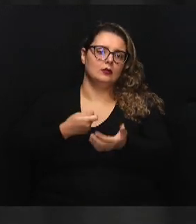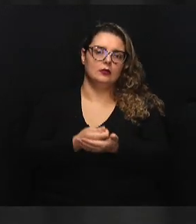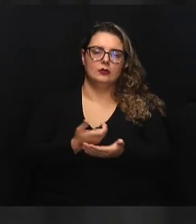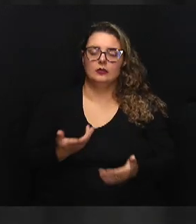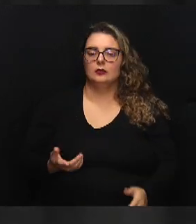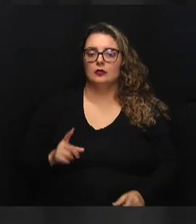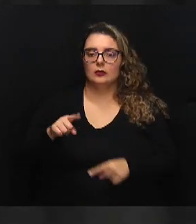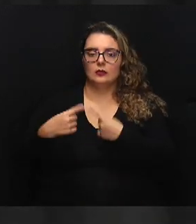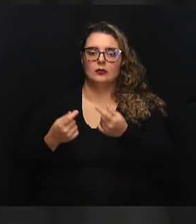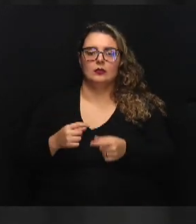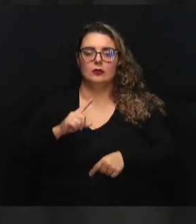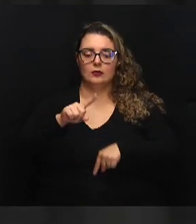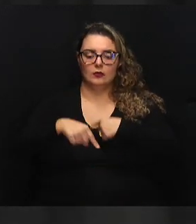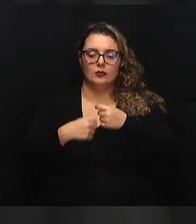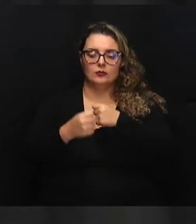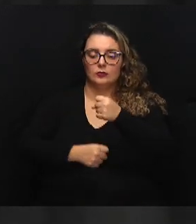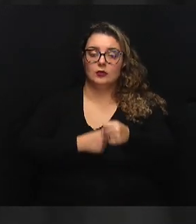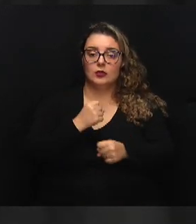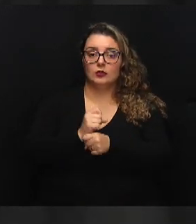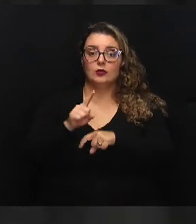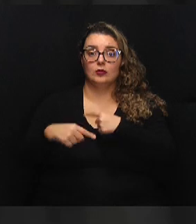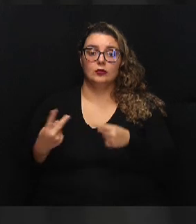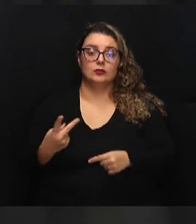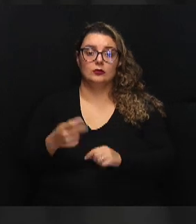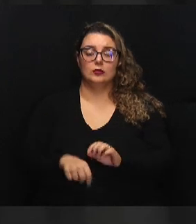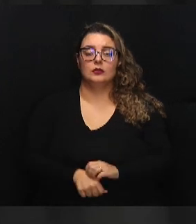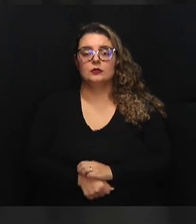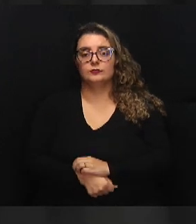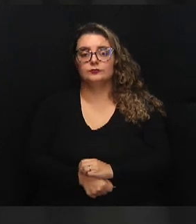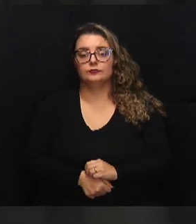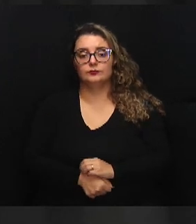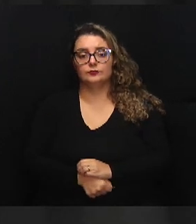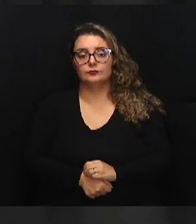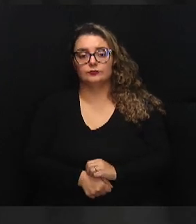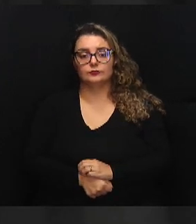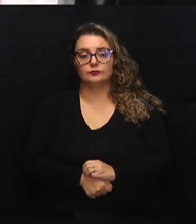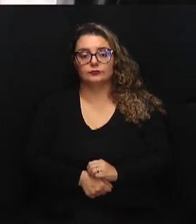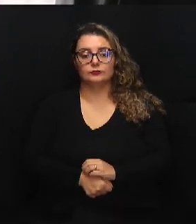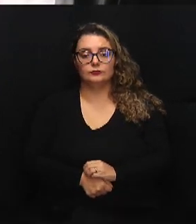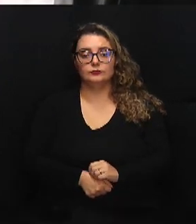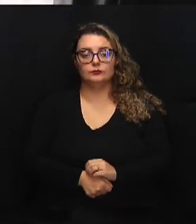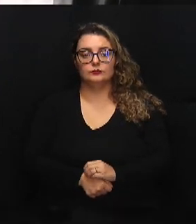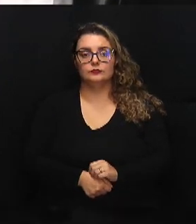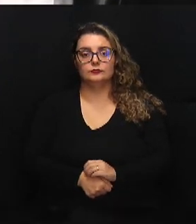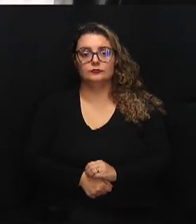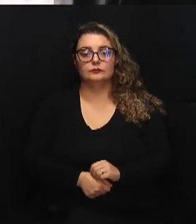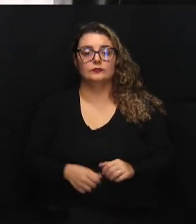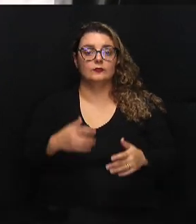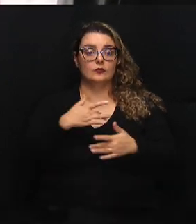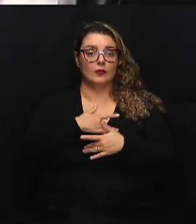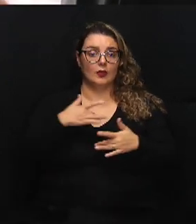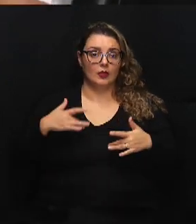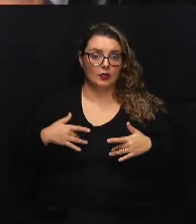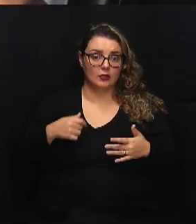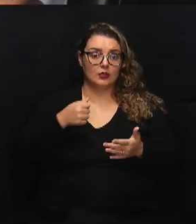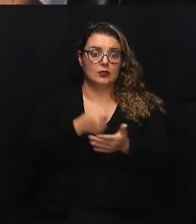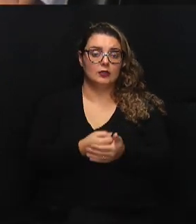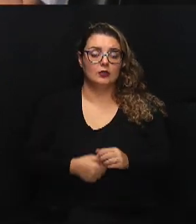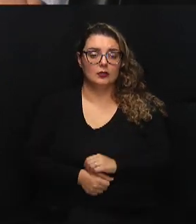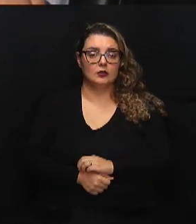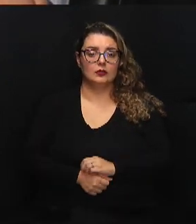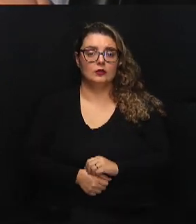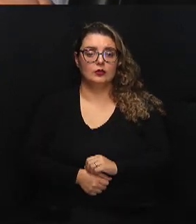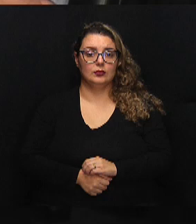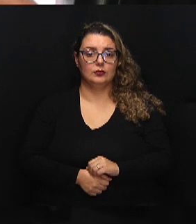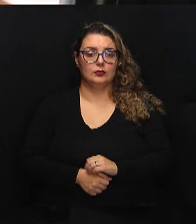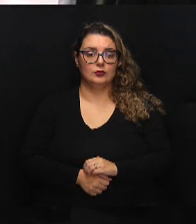são outro ano fiscal, né? Sim. Vamos dizer assim. Além, então, da saúde, que é obrigatório, né? Que